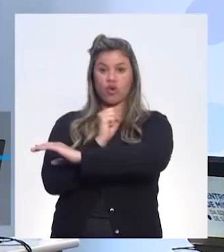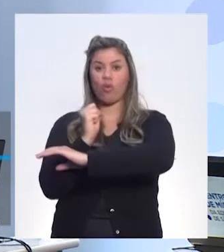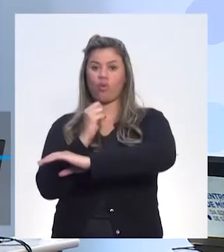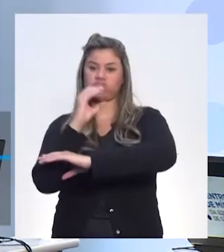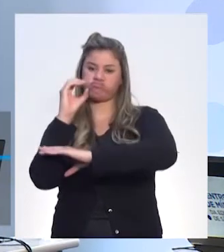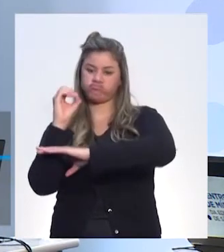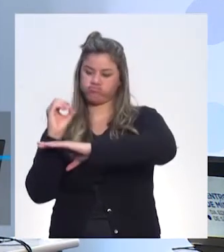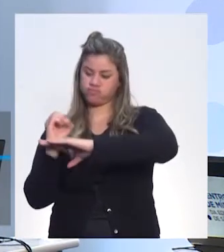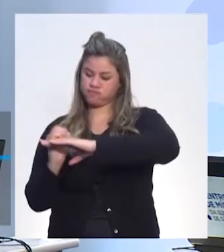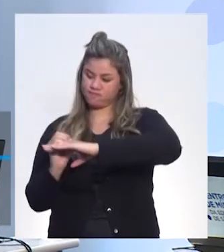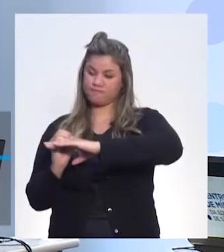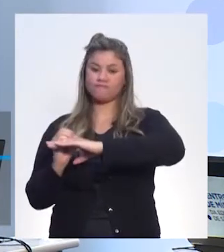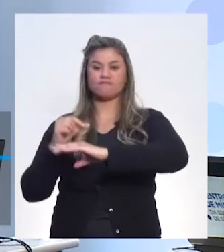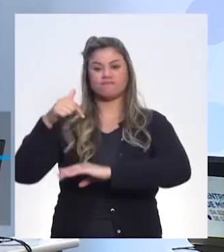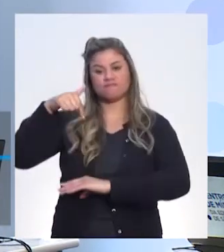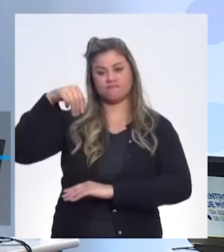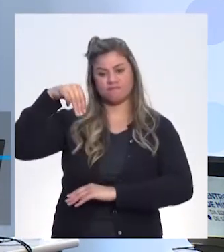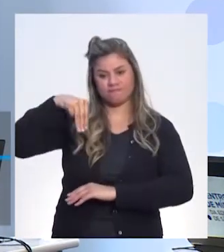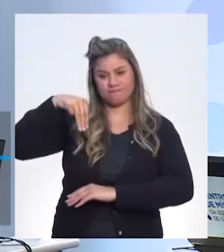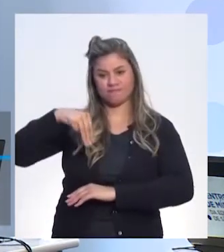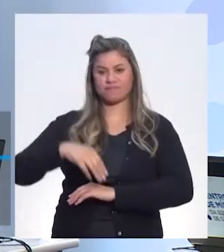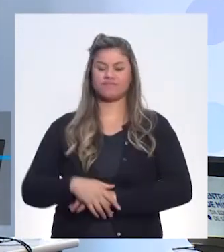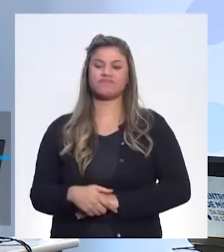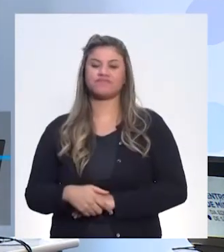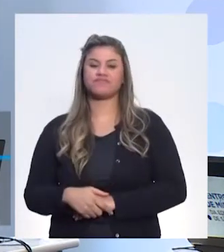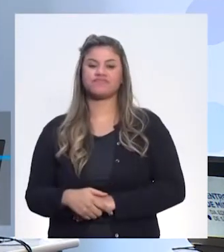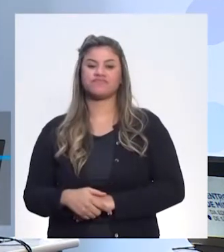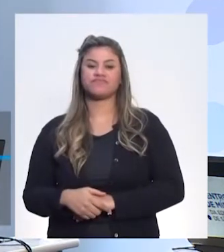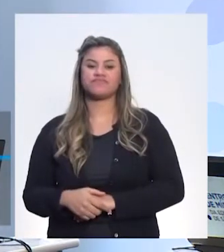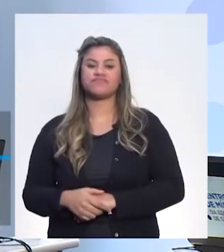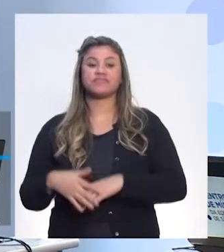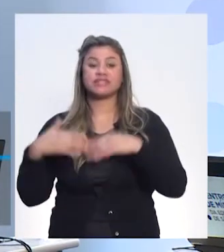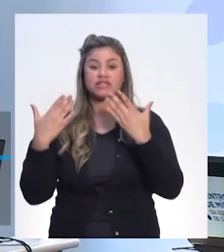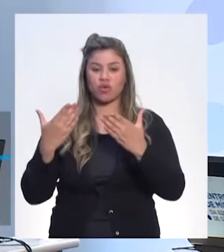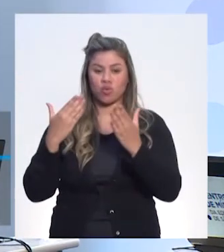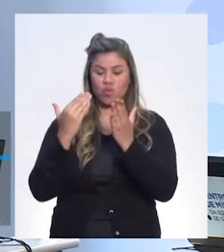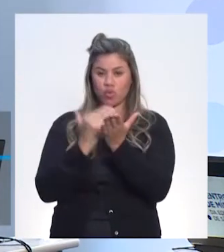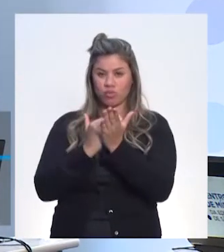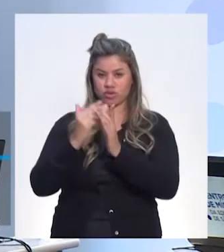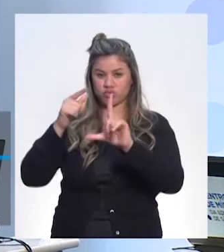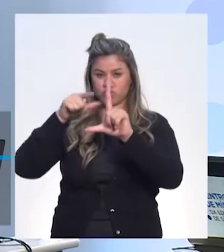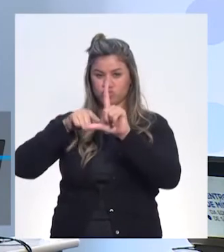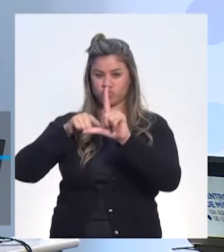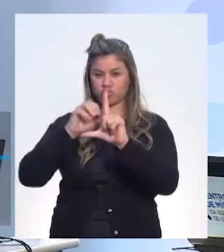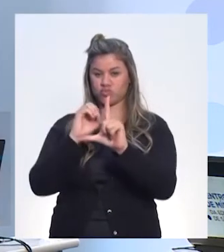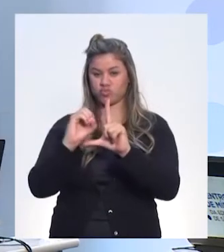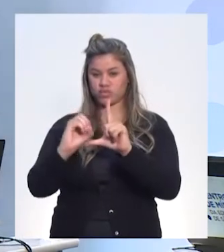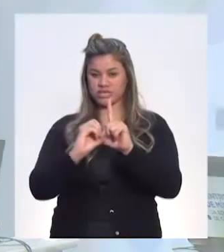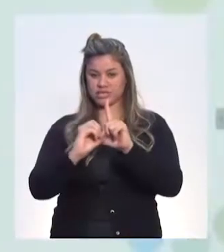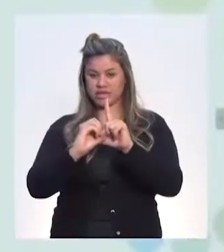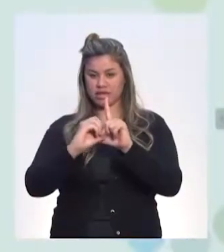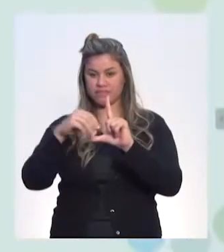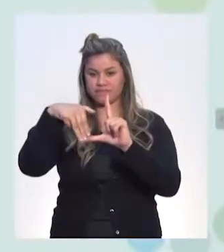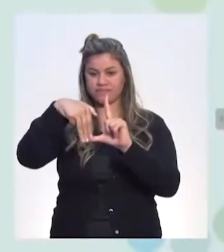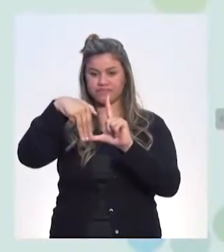sol, 7 metros. Muito bem. Então, começou aqui no sol a pino em 0